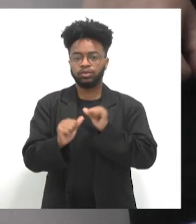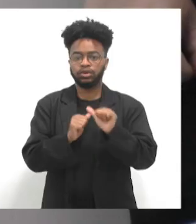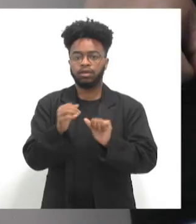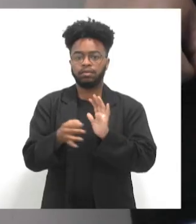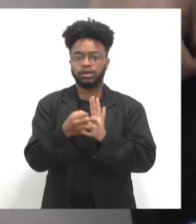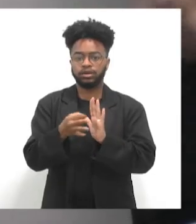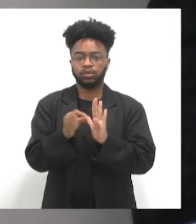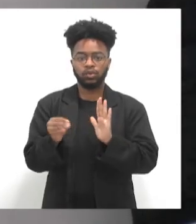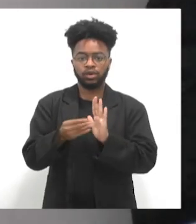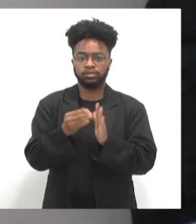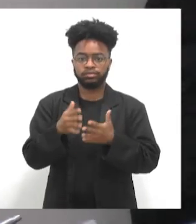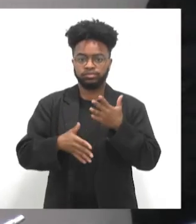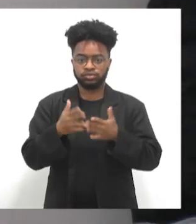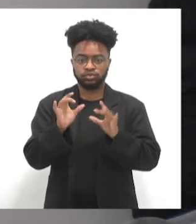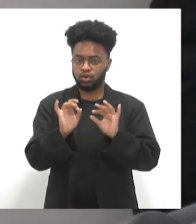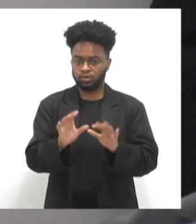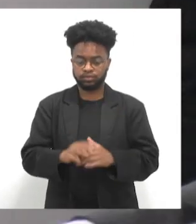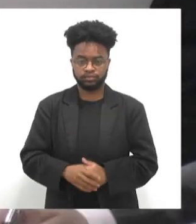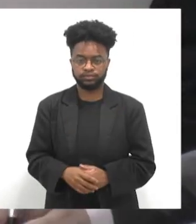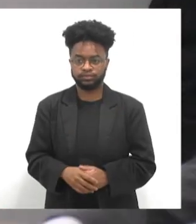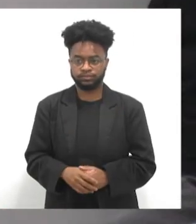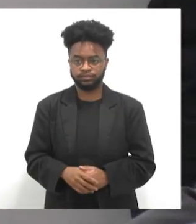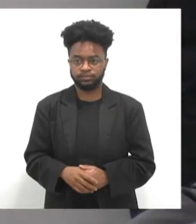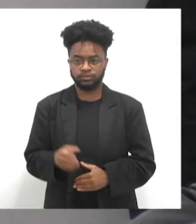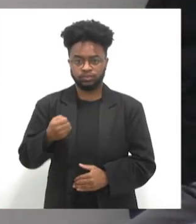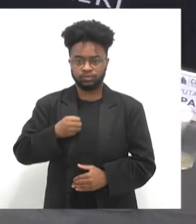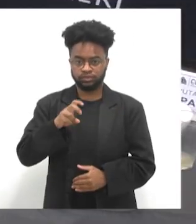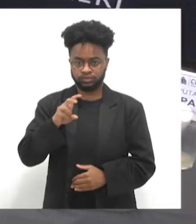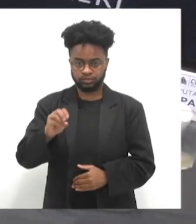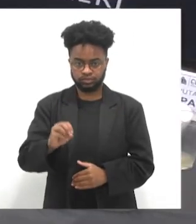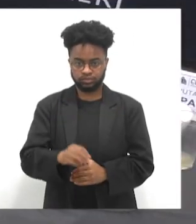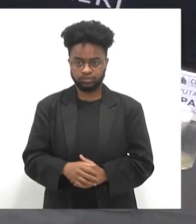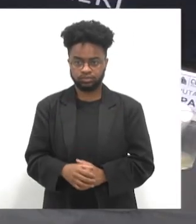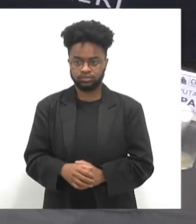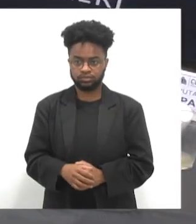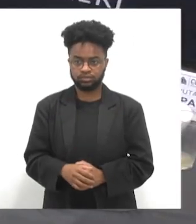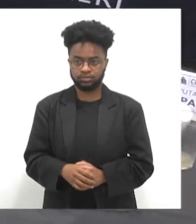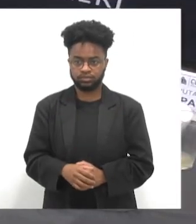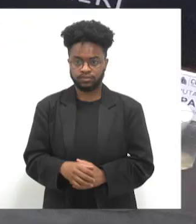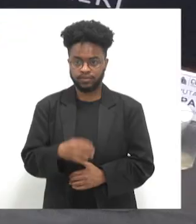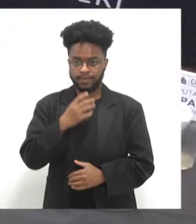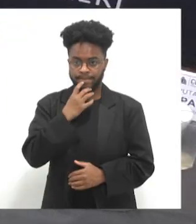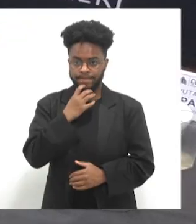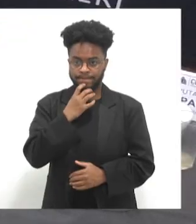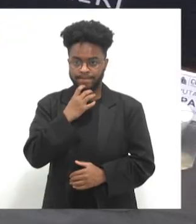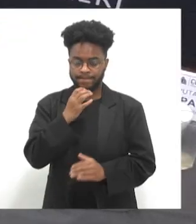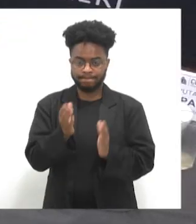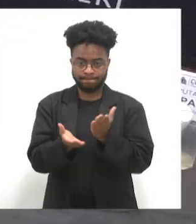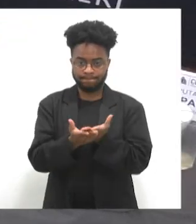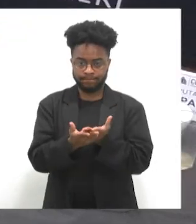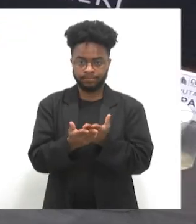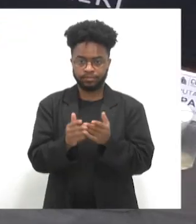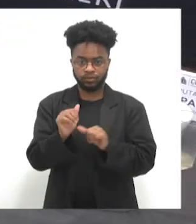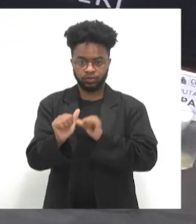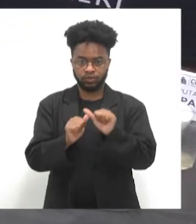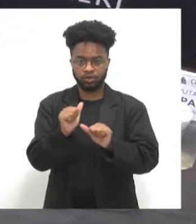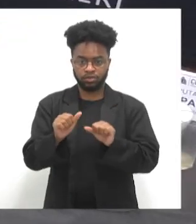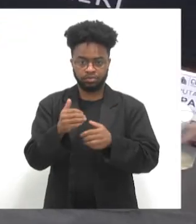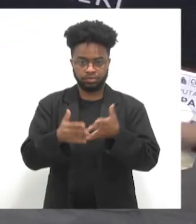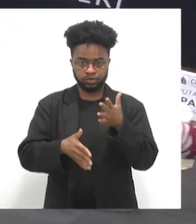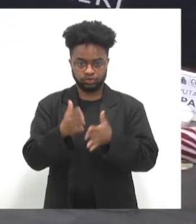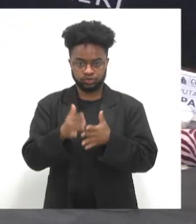para prejudicabilidade. Perfeito. Só isso. É o item 50. Parecer de anexação para